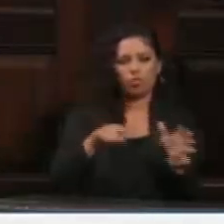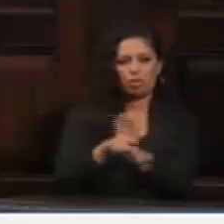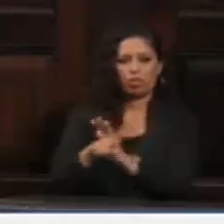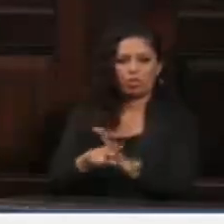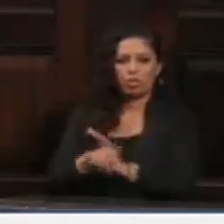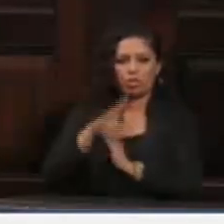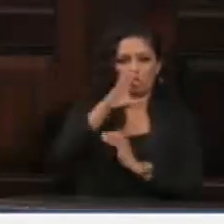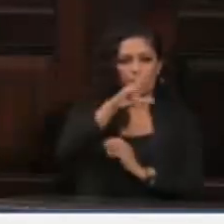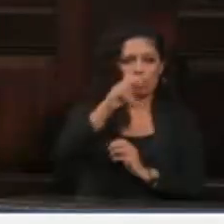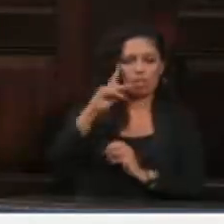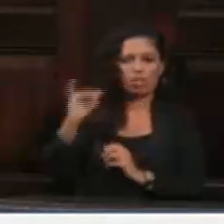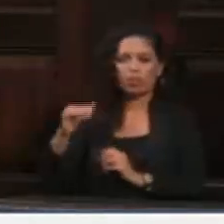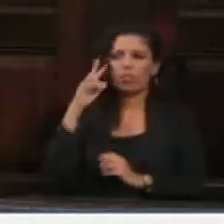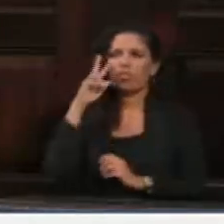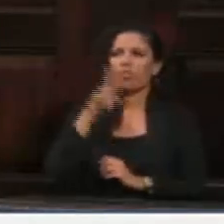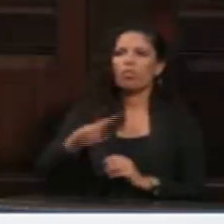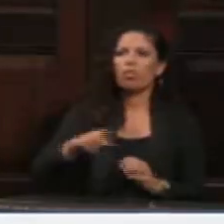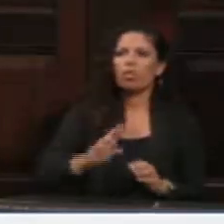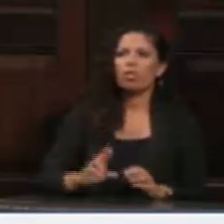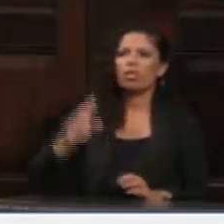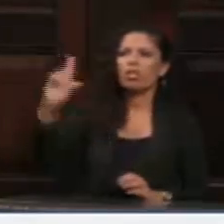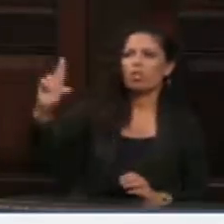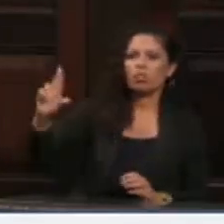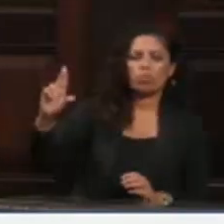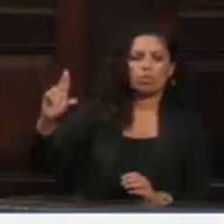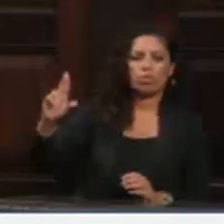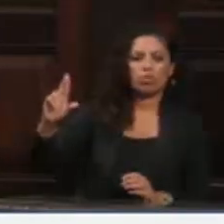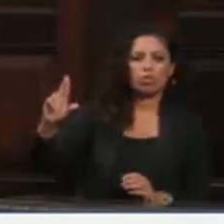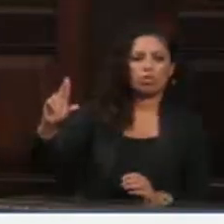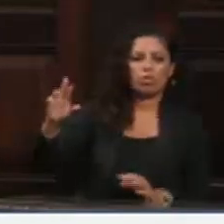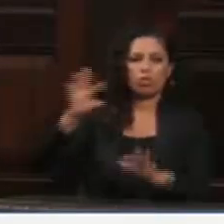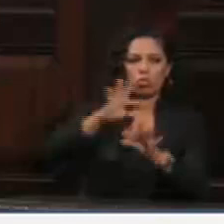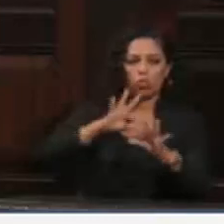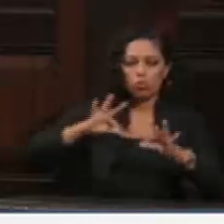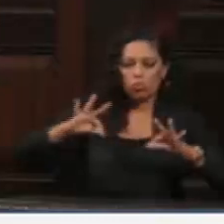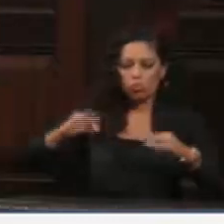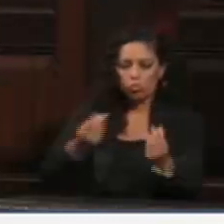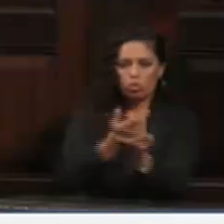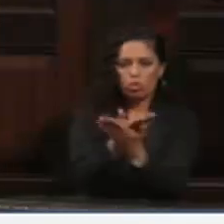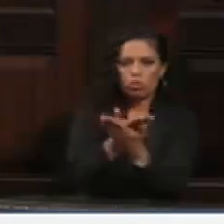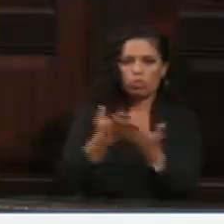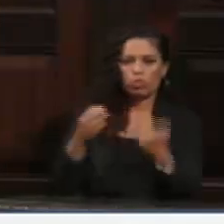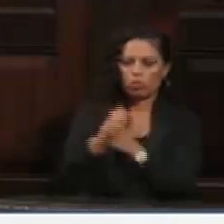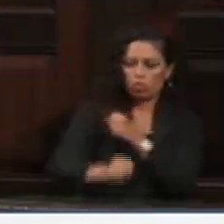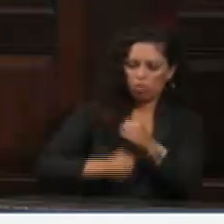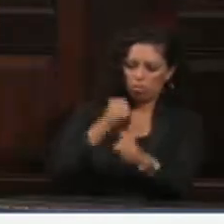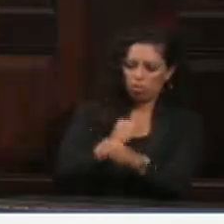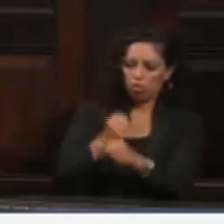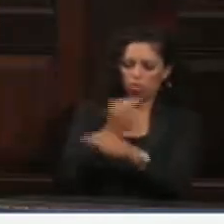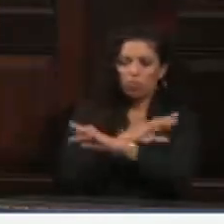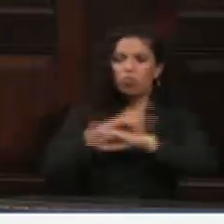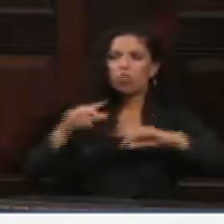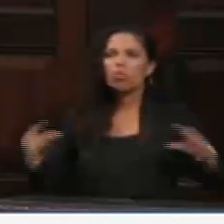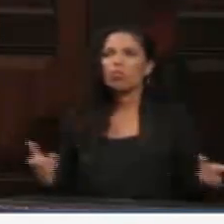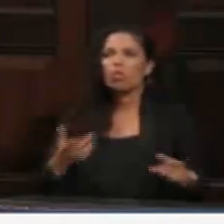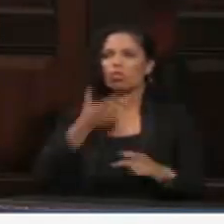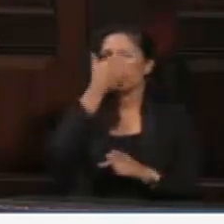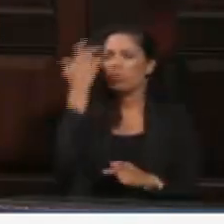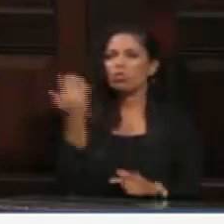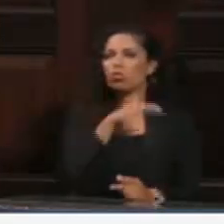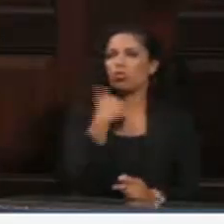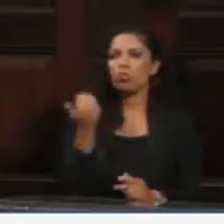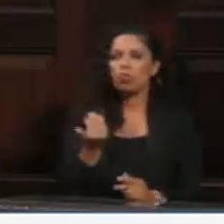Getransp, a responsabilidade de todas as perdas ao longo desses anos. Perda de vidas humanas. E,